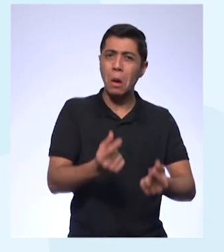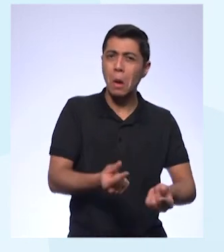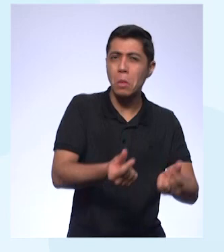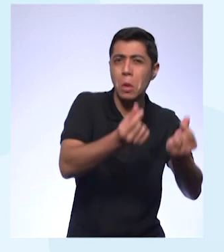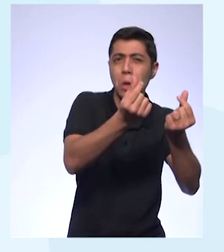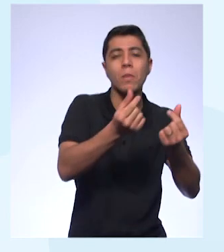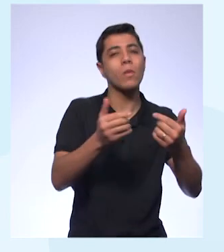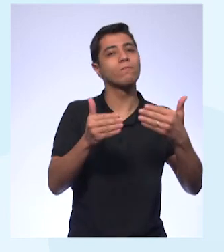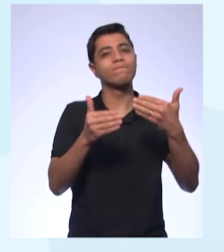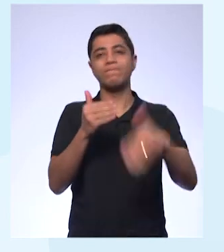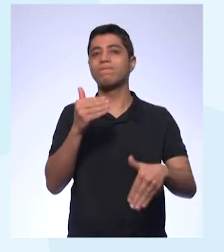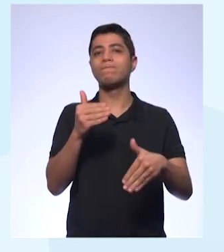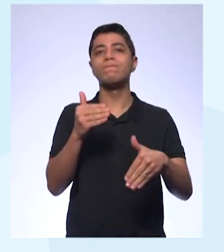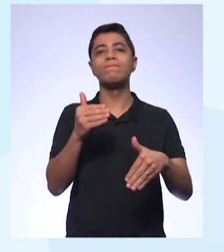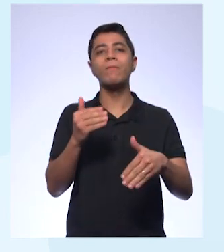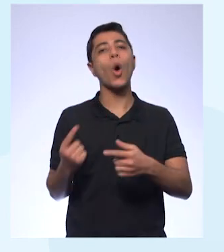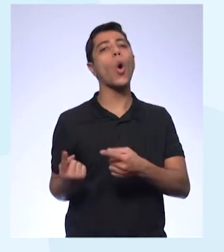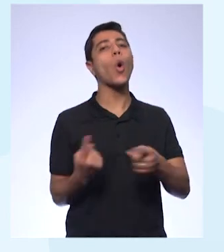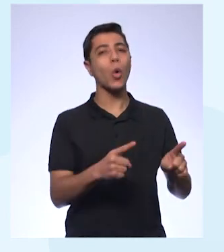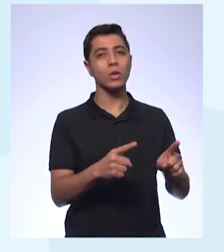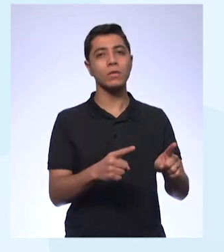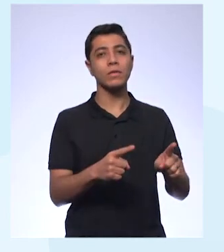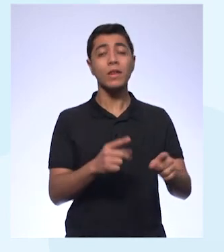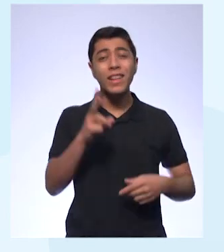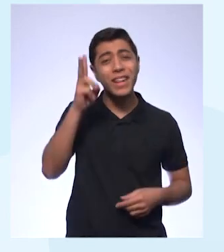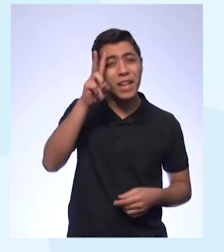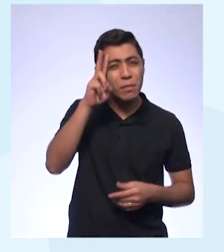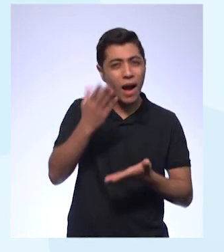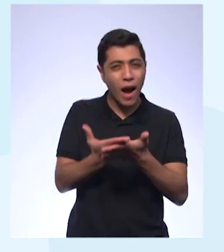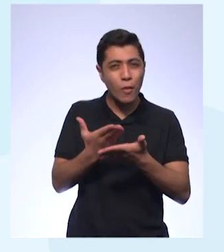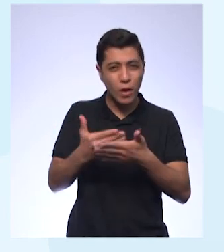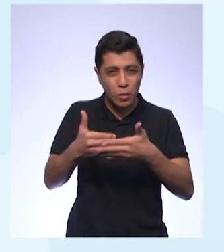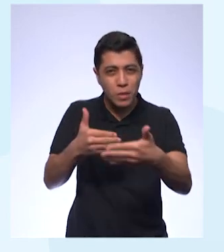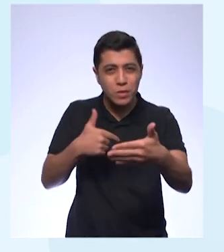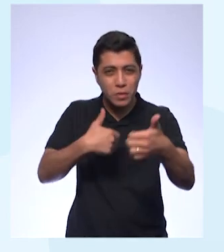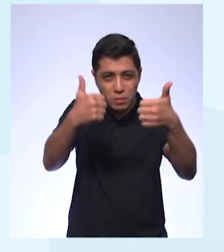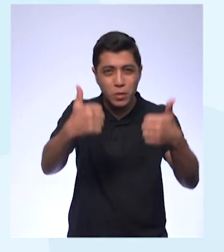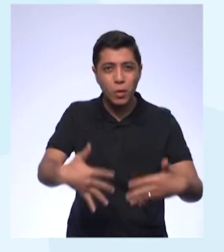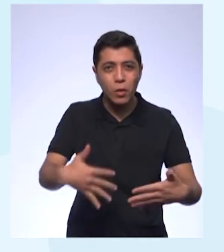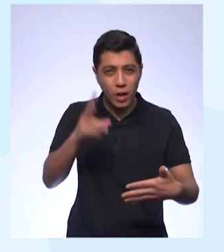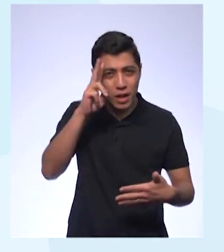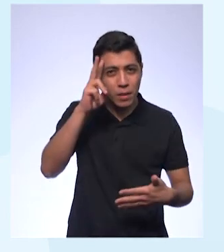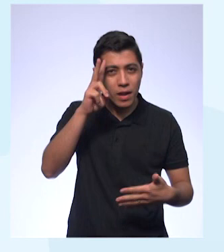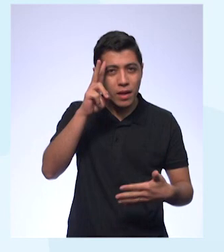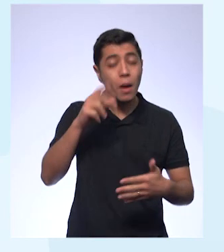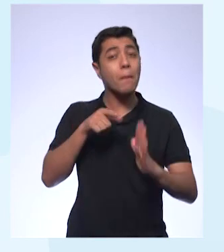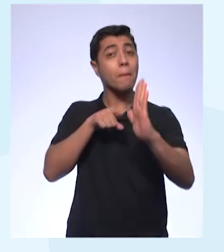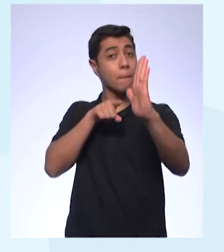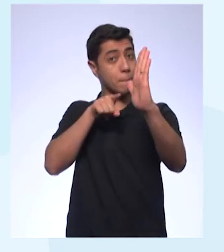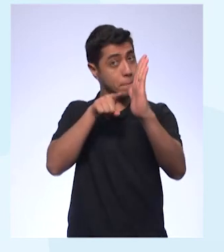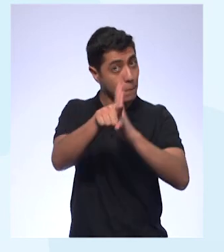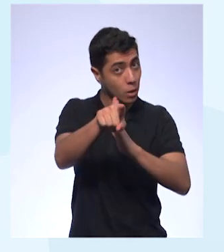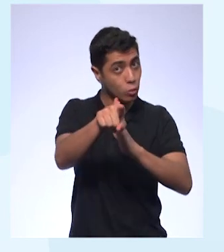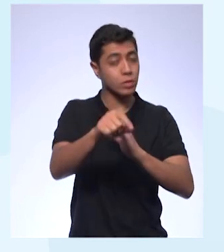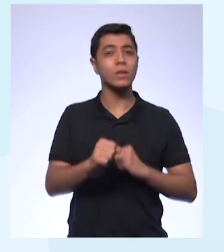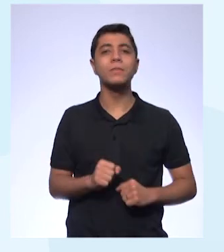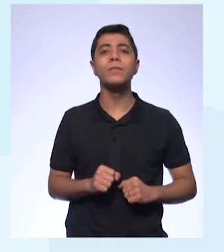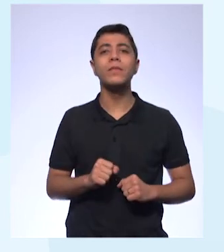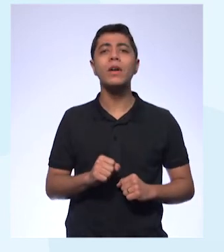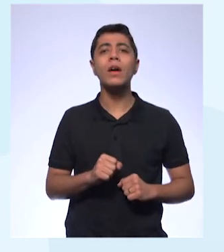eu pontuei para vocês lá no início da nossa aula? Você, estudante, saberia apontar alguma característica